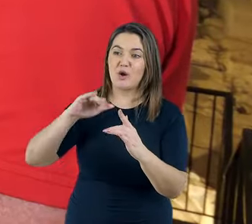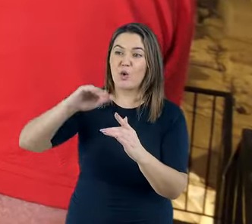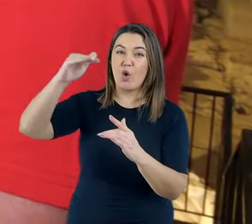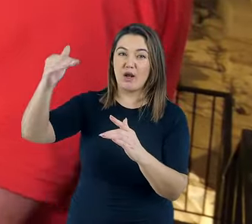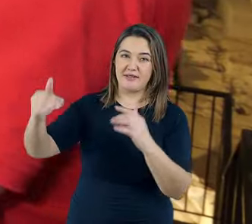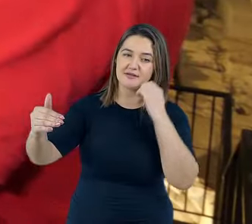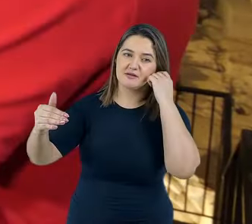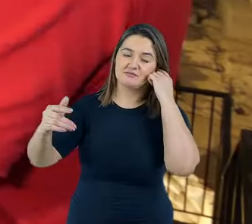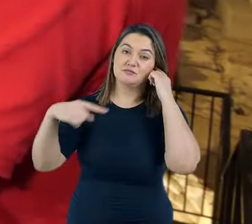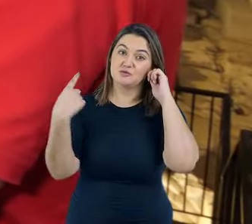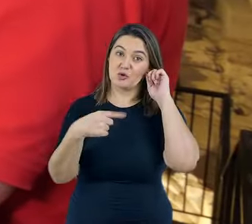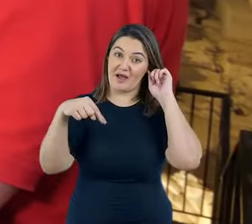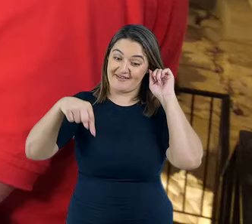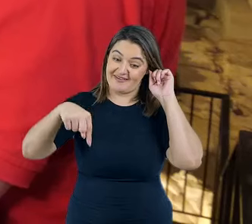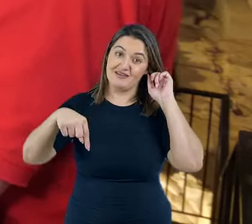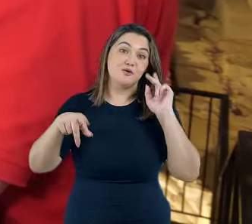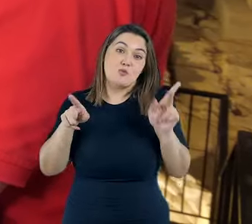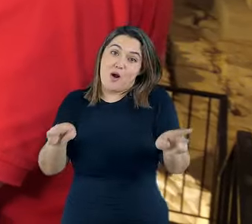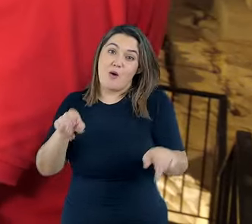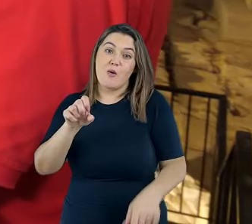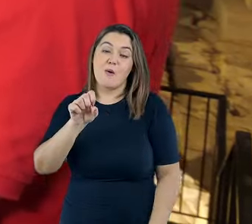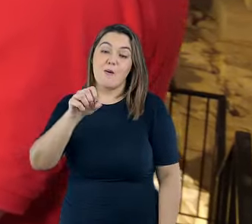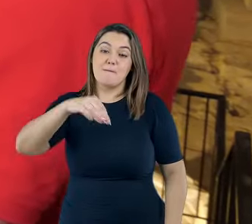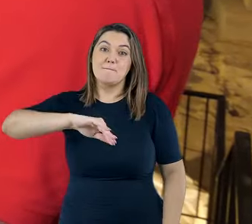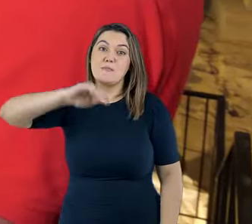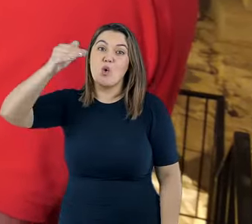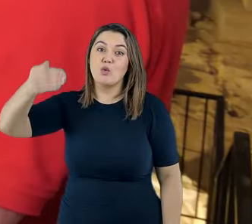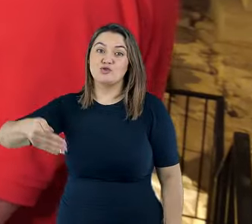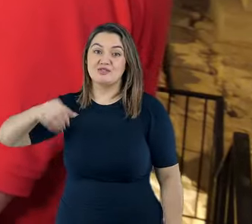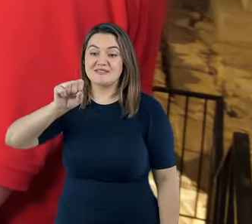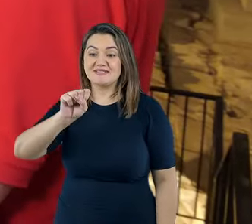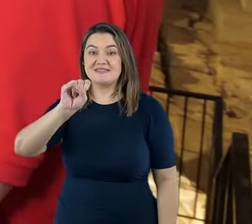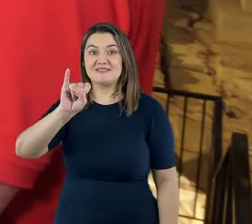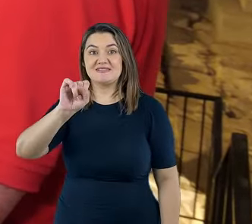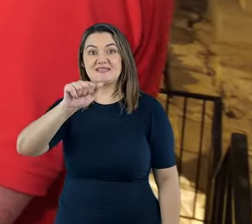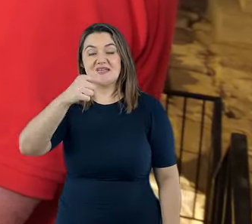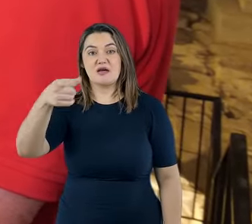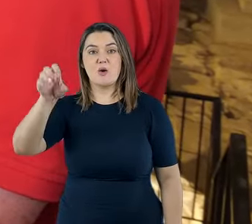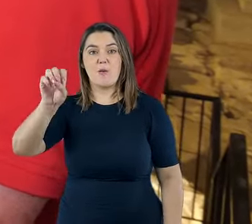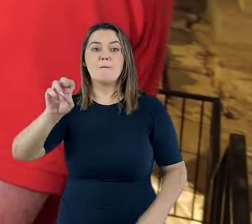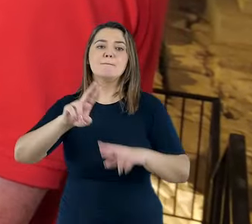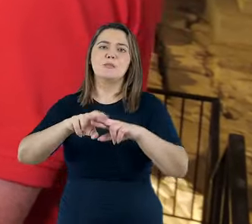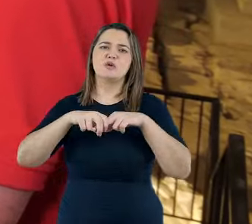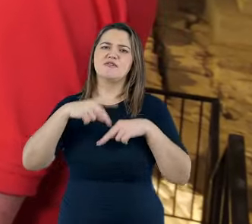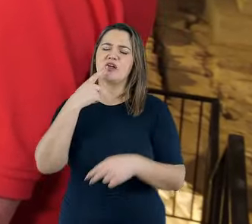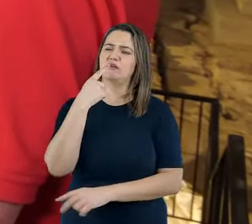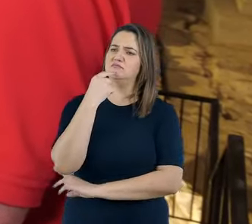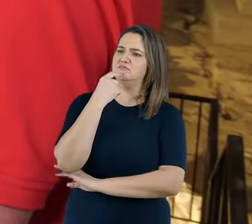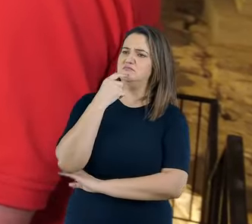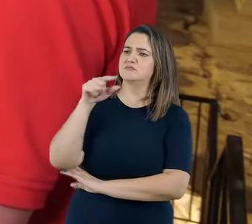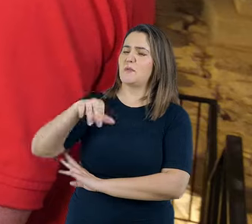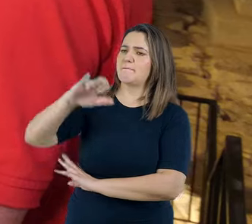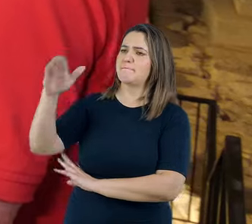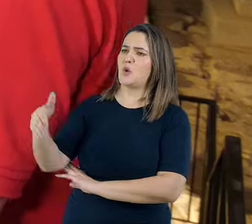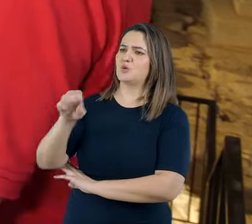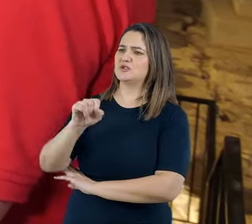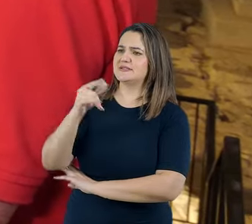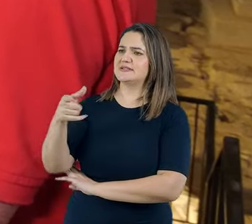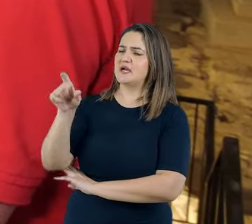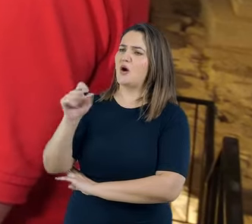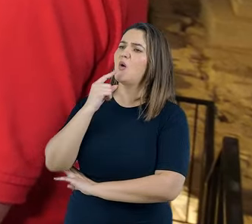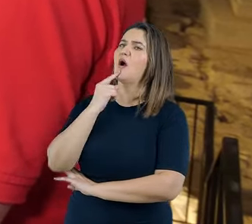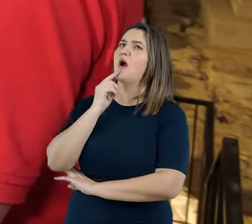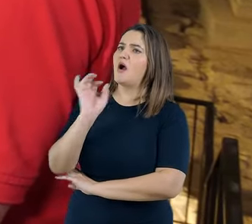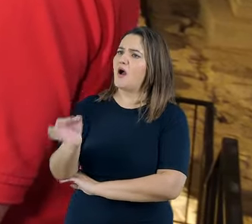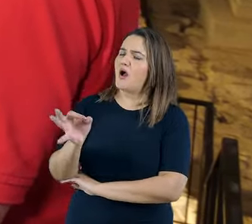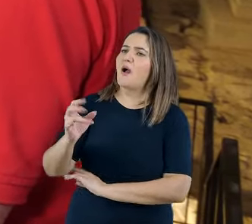colina ocidental. Nós estamos agora no Monte Sião, ou seja, na mesma cordilheira. Então, os bizantinos vêm, peraí, esse é Monte Sião? Então,